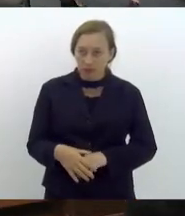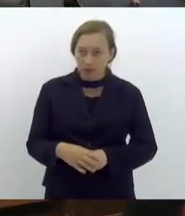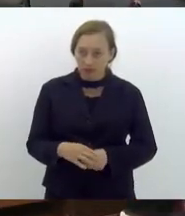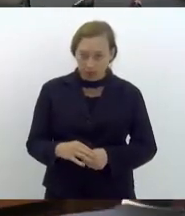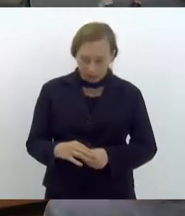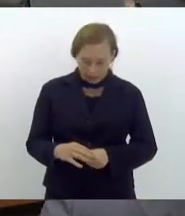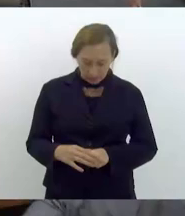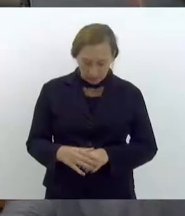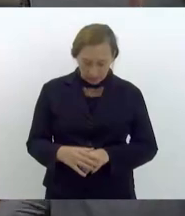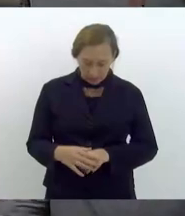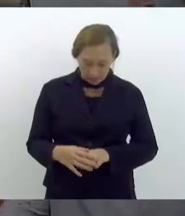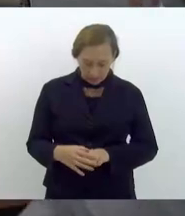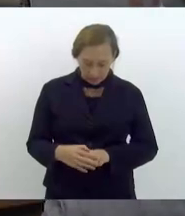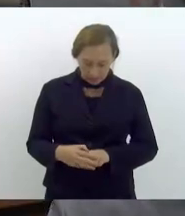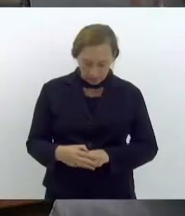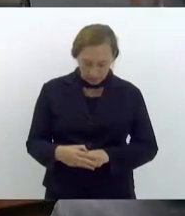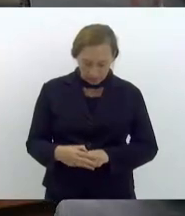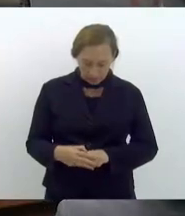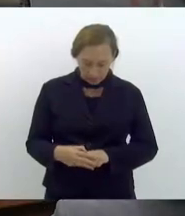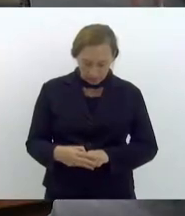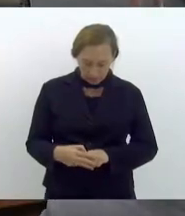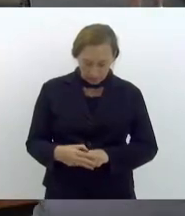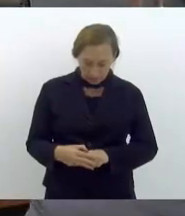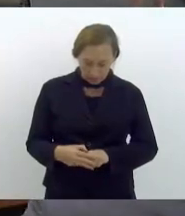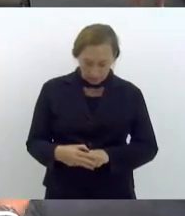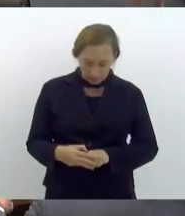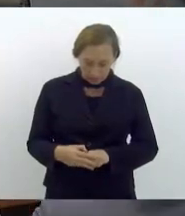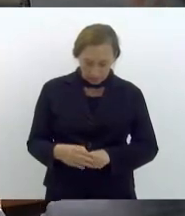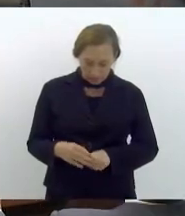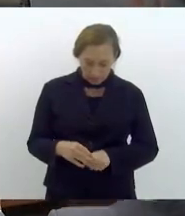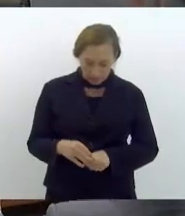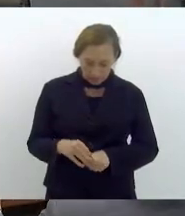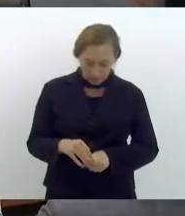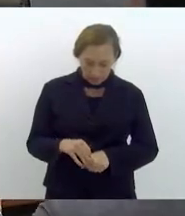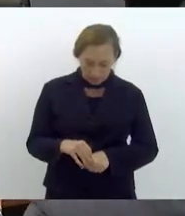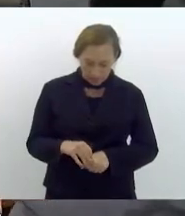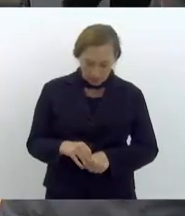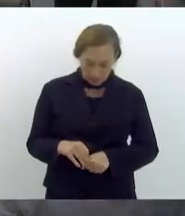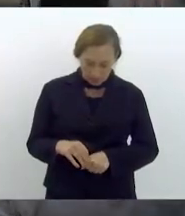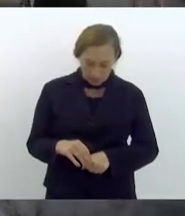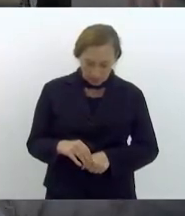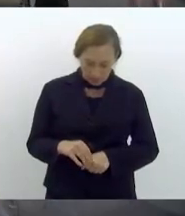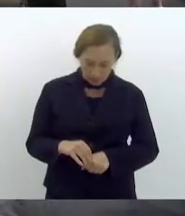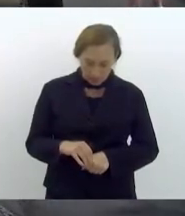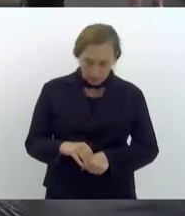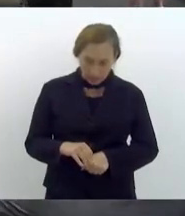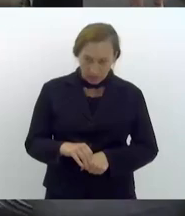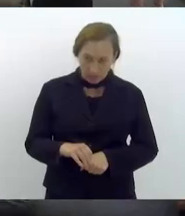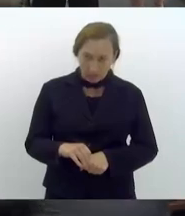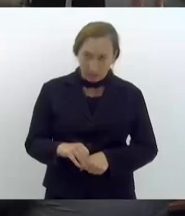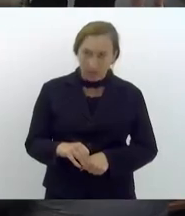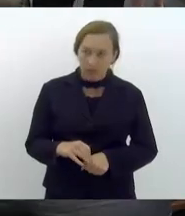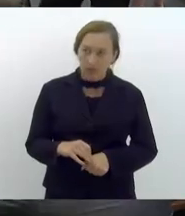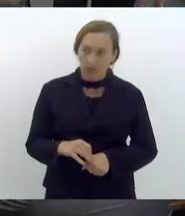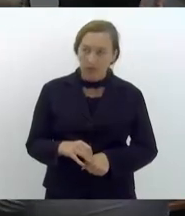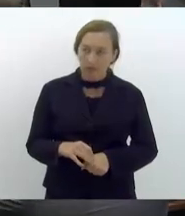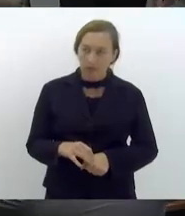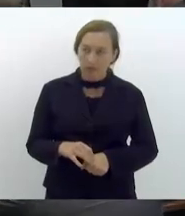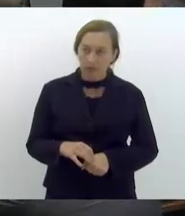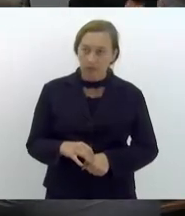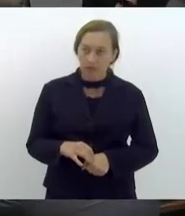eu vou ficar aqui até amanhã deputados vai ficar aqui as meninas todos os meninos vão ficar para aí Amauri eu acredito